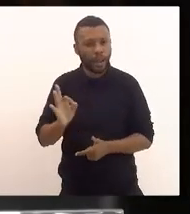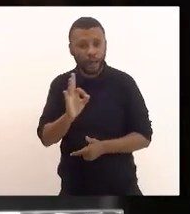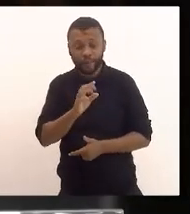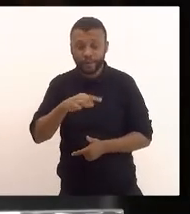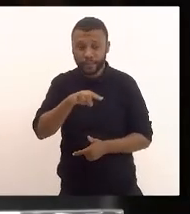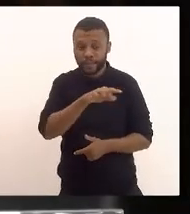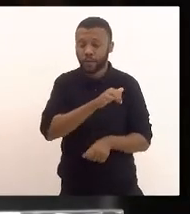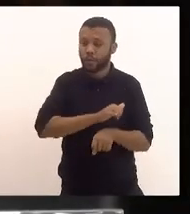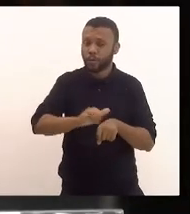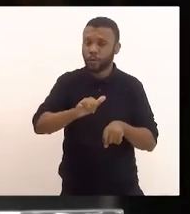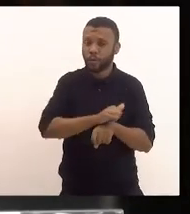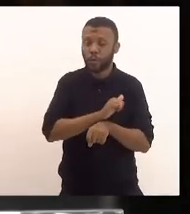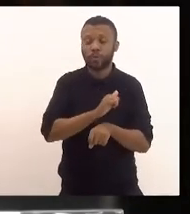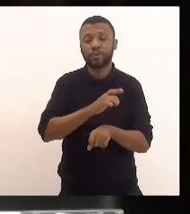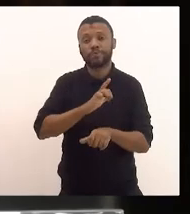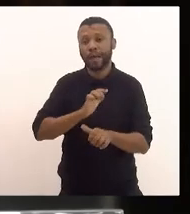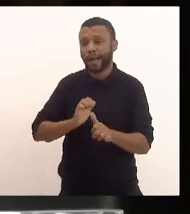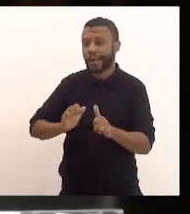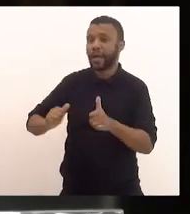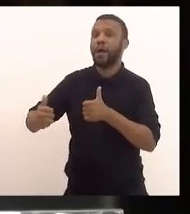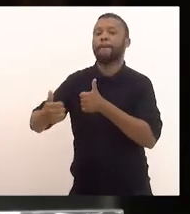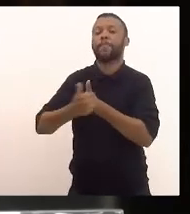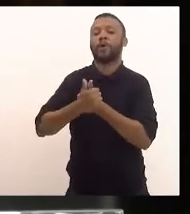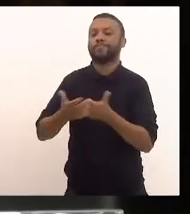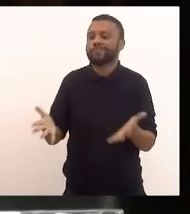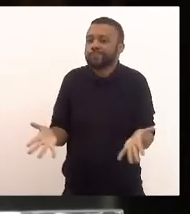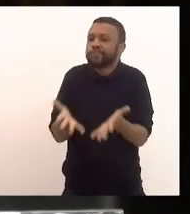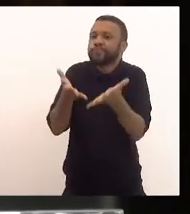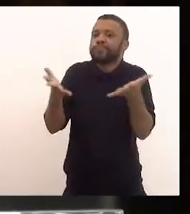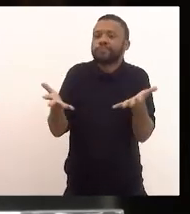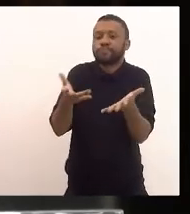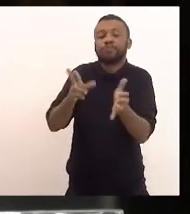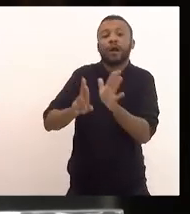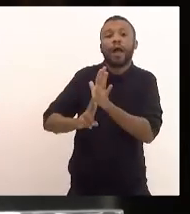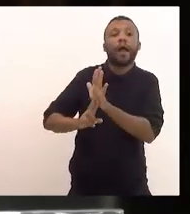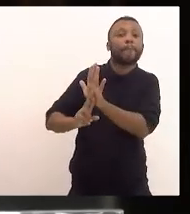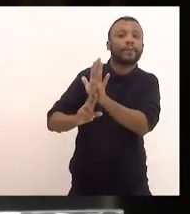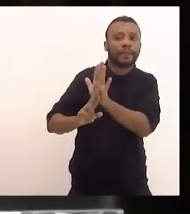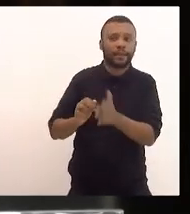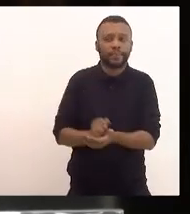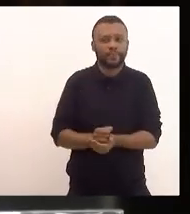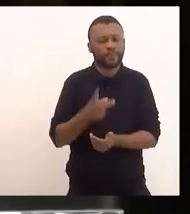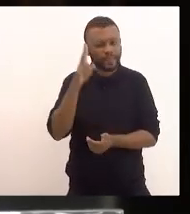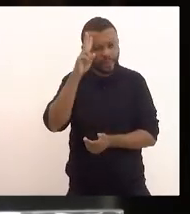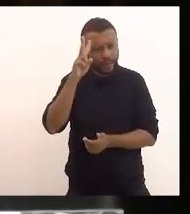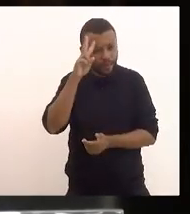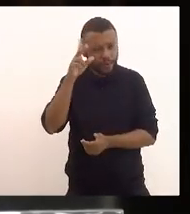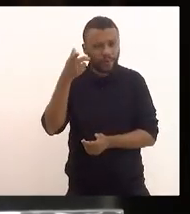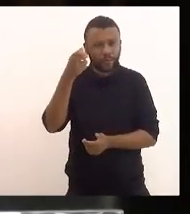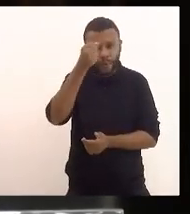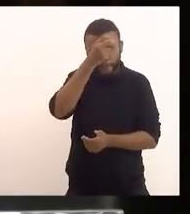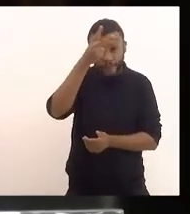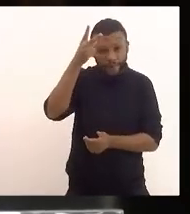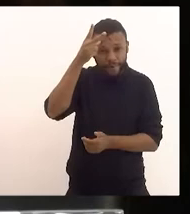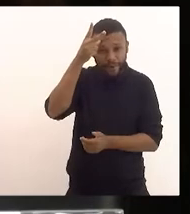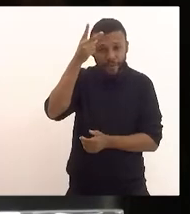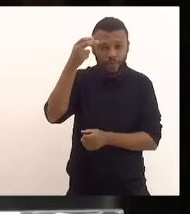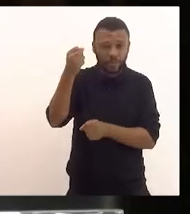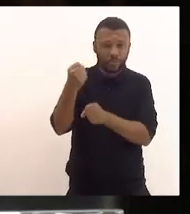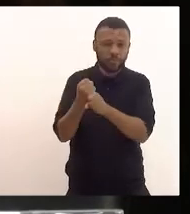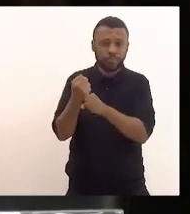instrumentos para dar voz a quem não tem voz quando eu fui prefeito de Resende até cá das atrás